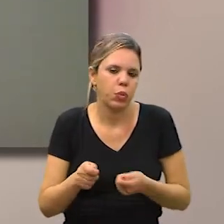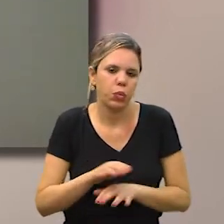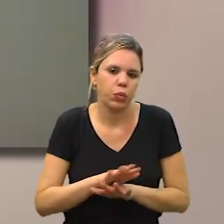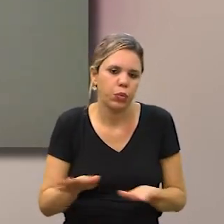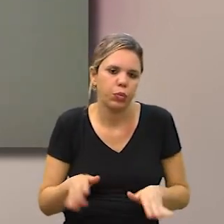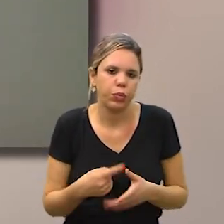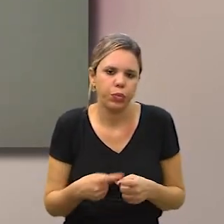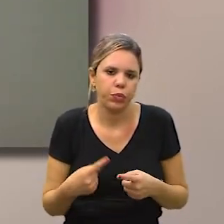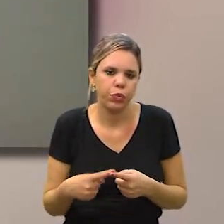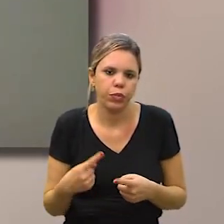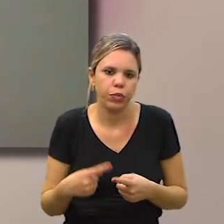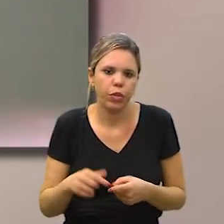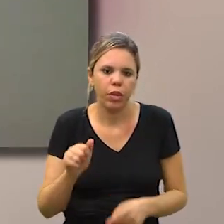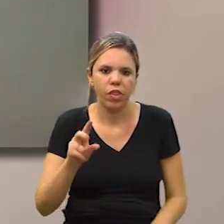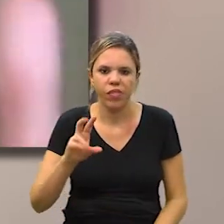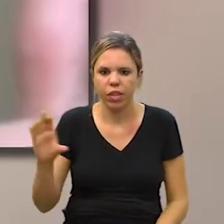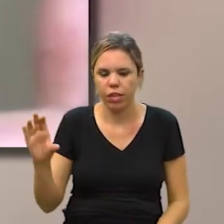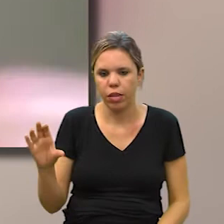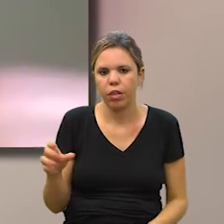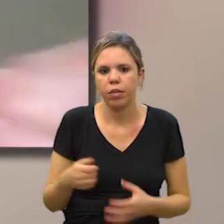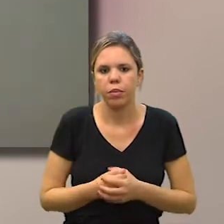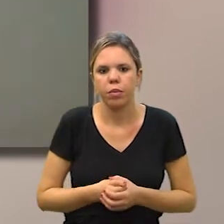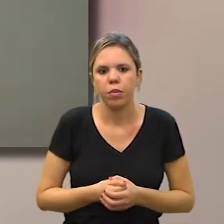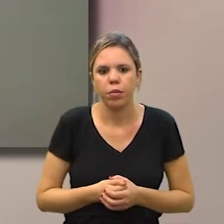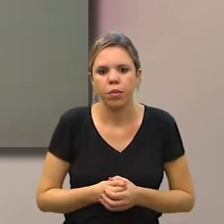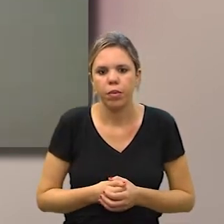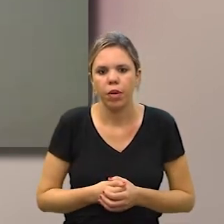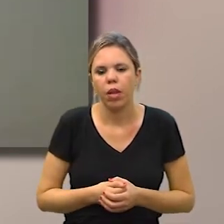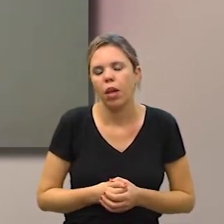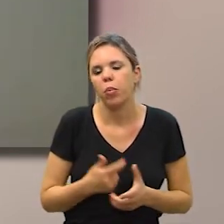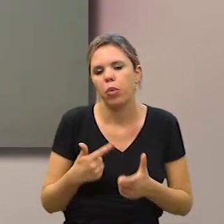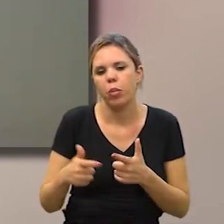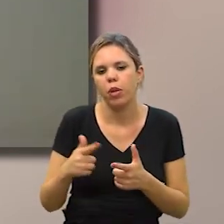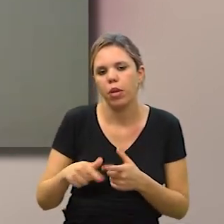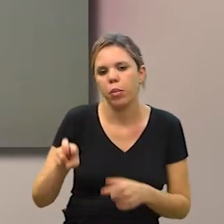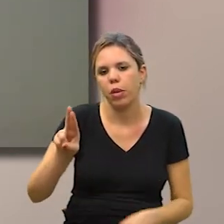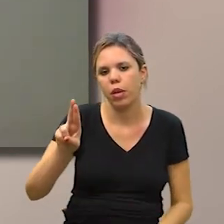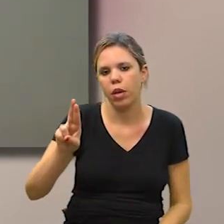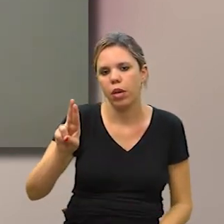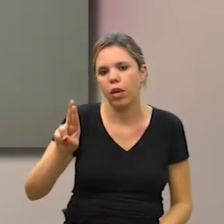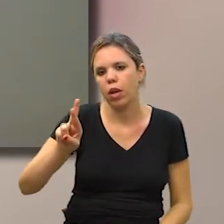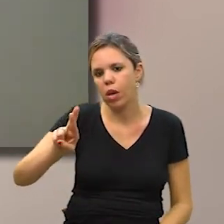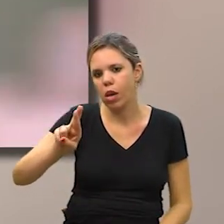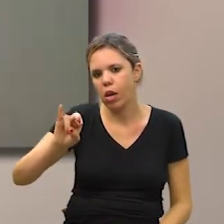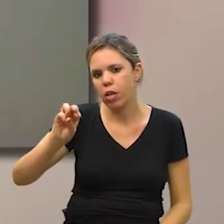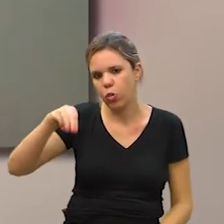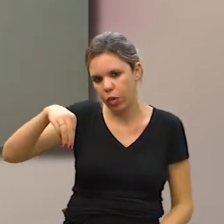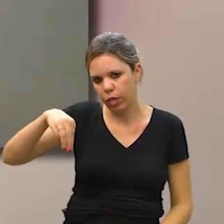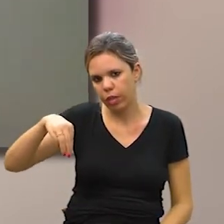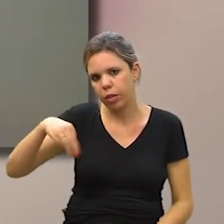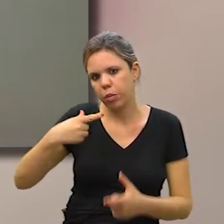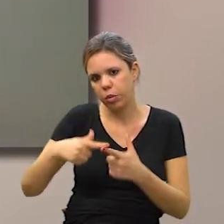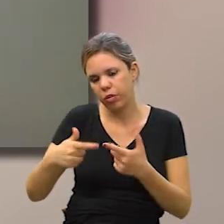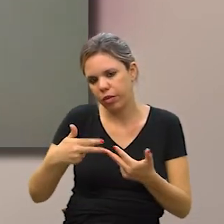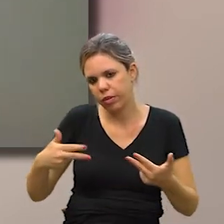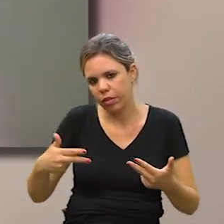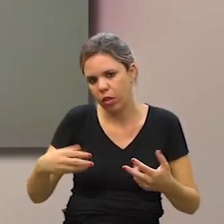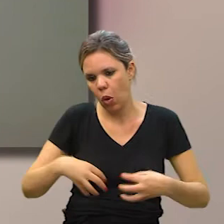que é o AVC aí o o insuficiência renal é falência